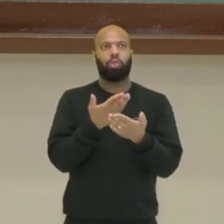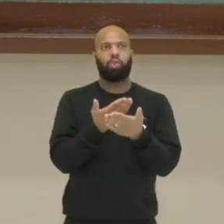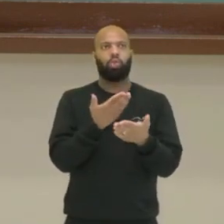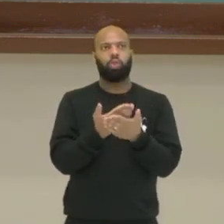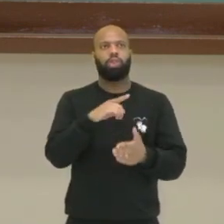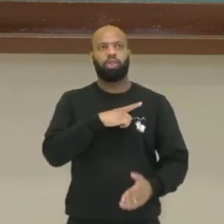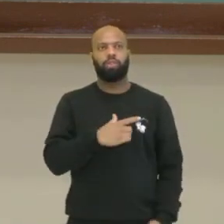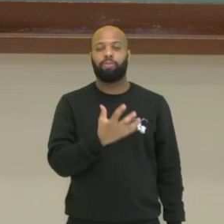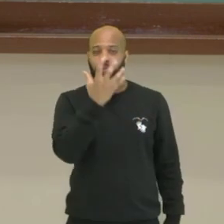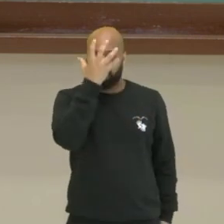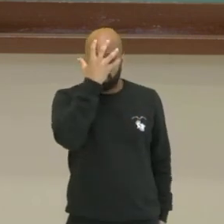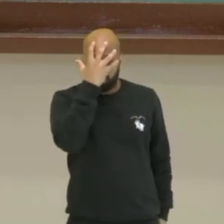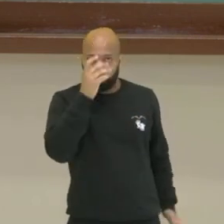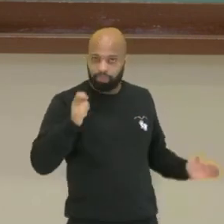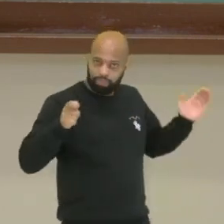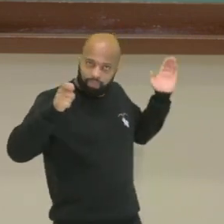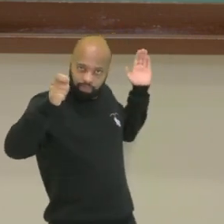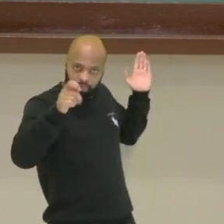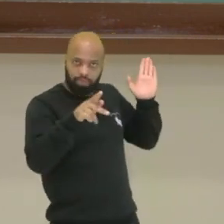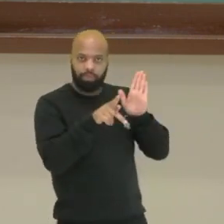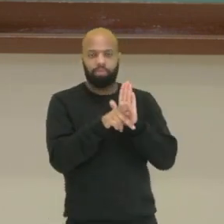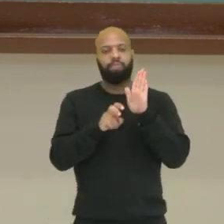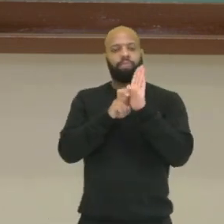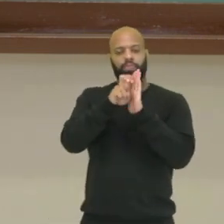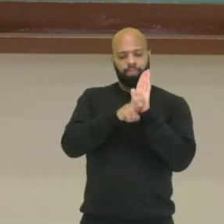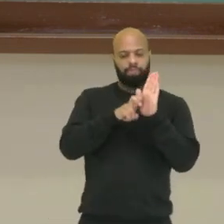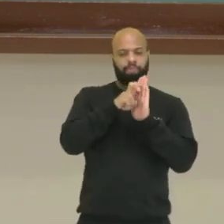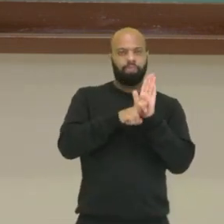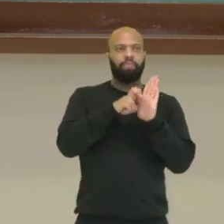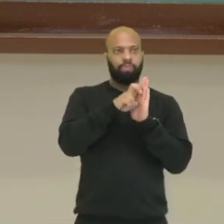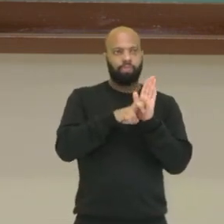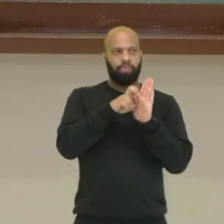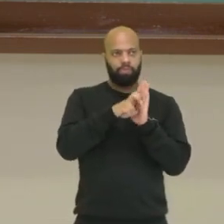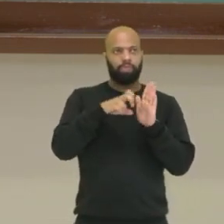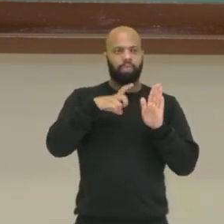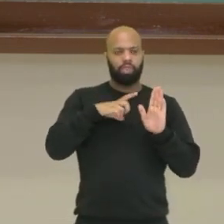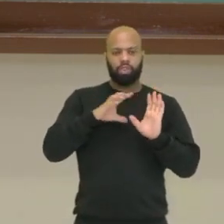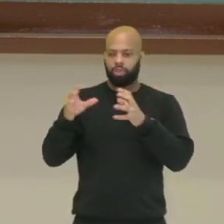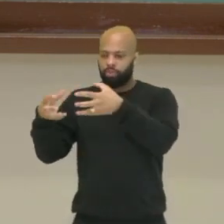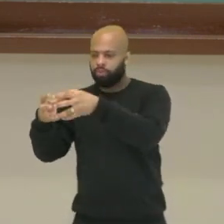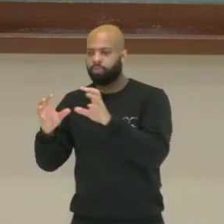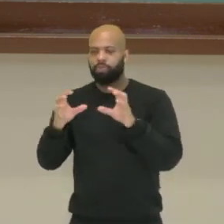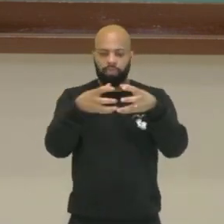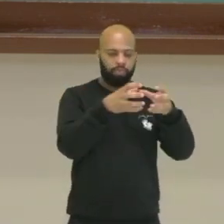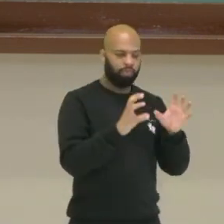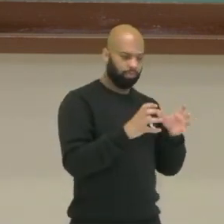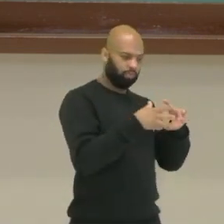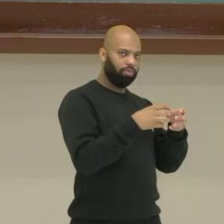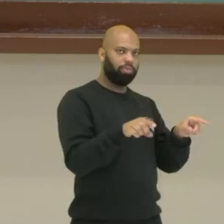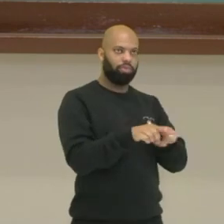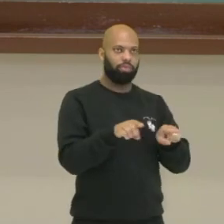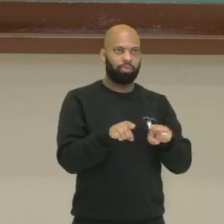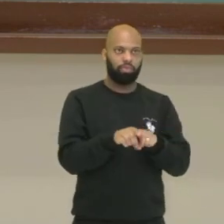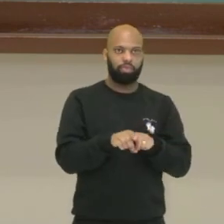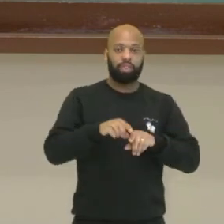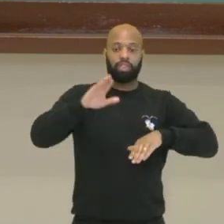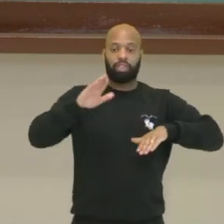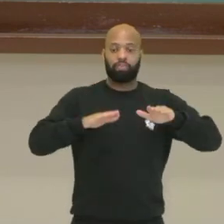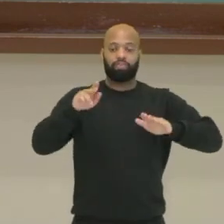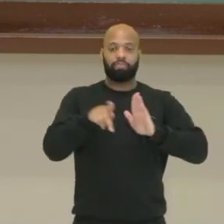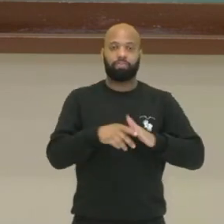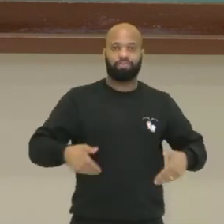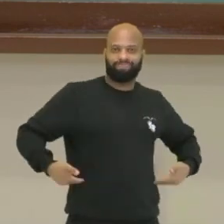a esgrima em cadeiras de rodas, que elas são divididas em categoria, com maior mobilidade